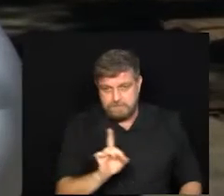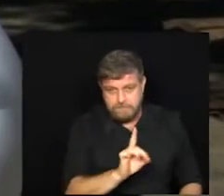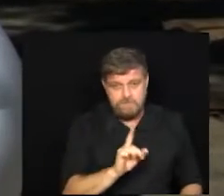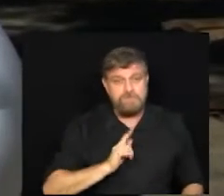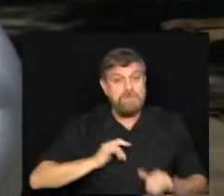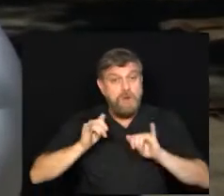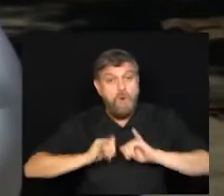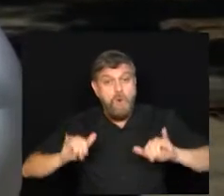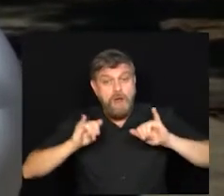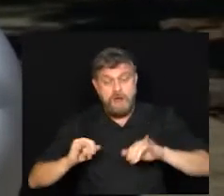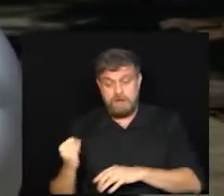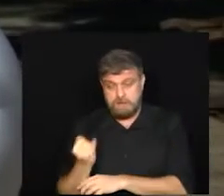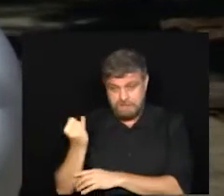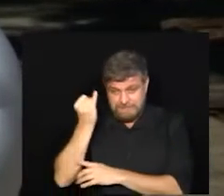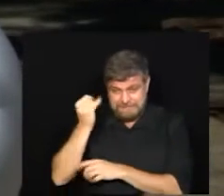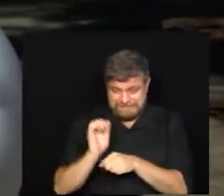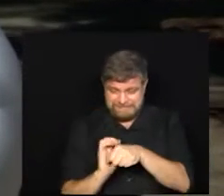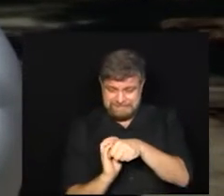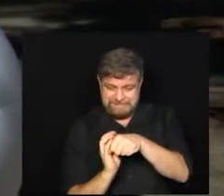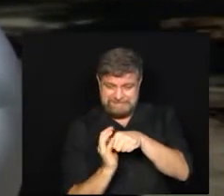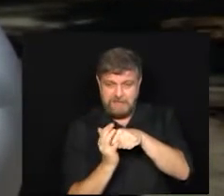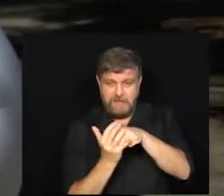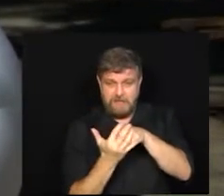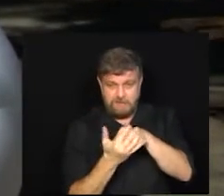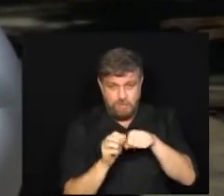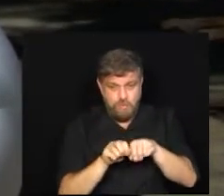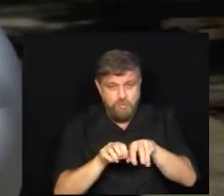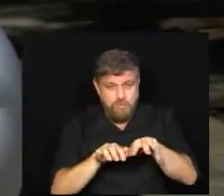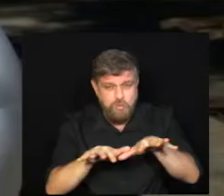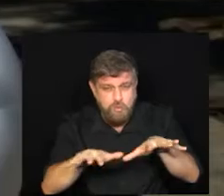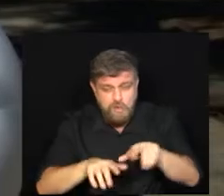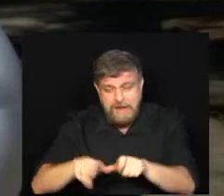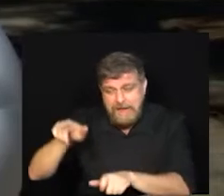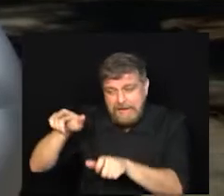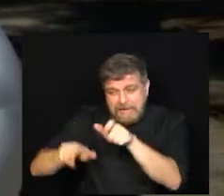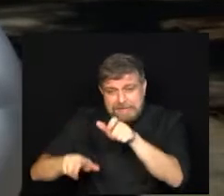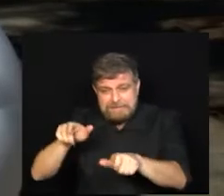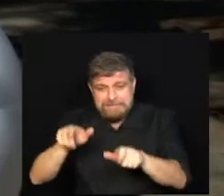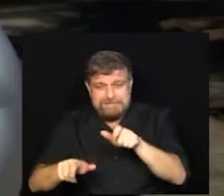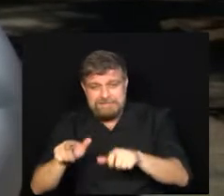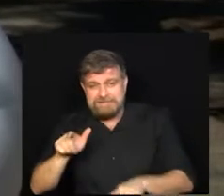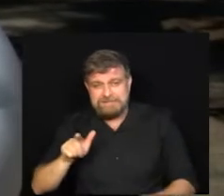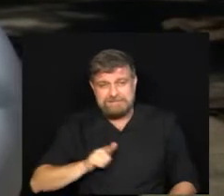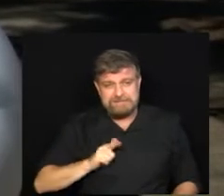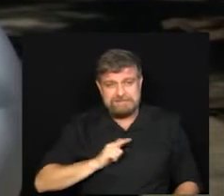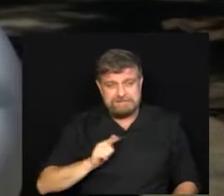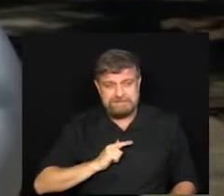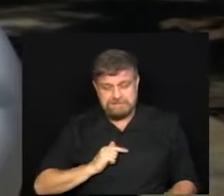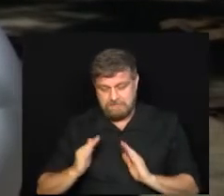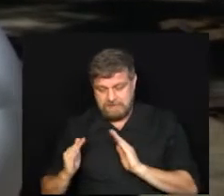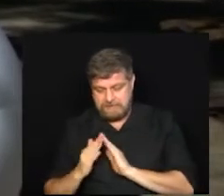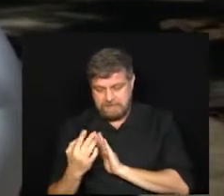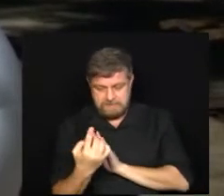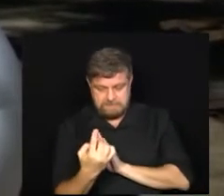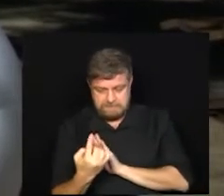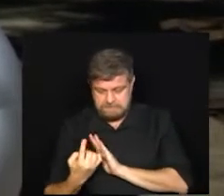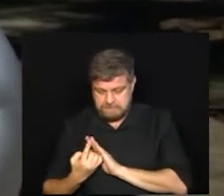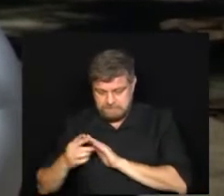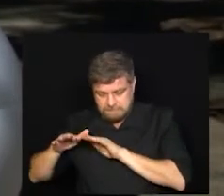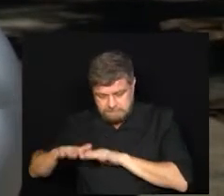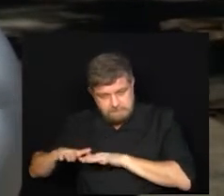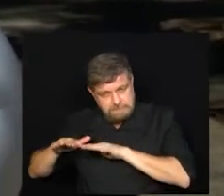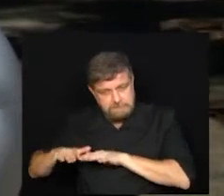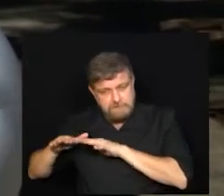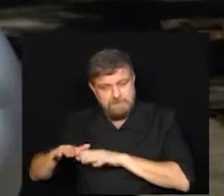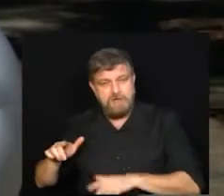recado importante, porque em tempos de pandemia, as pessoas elas estão mais excluídas em casa, estão fora um pouco